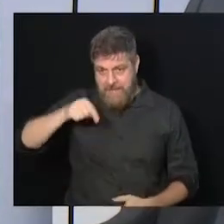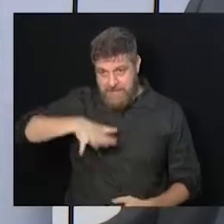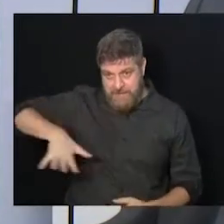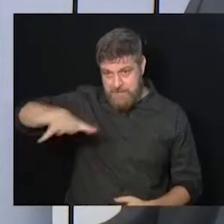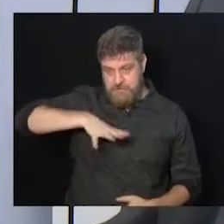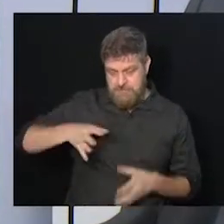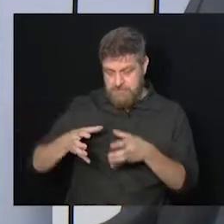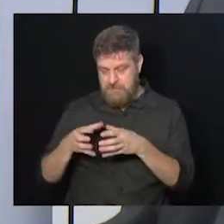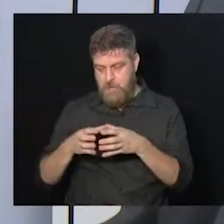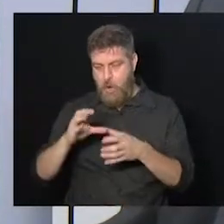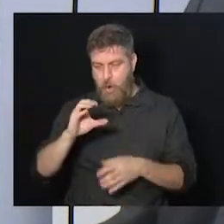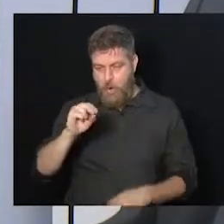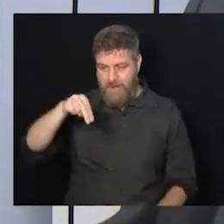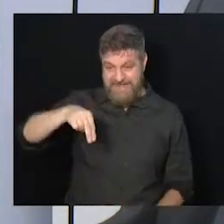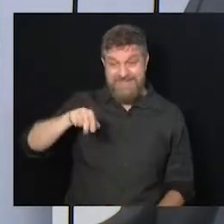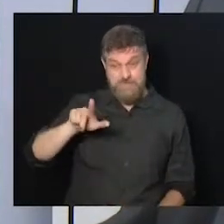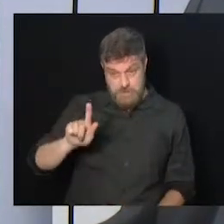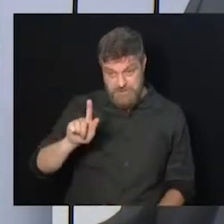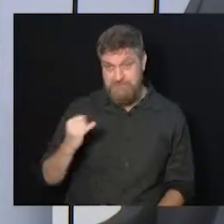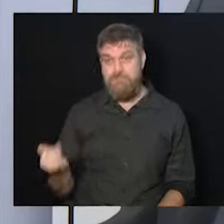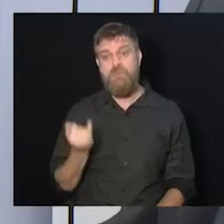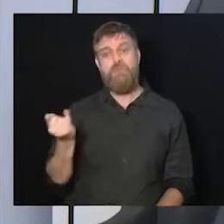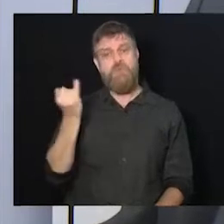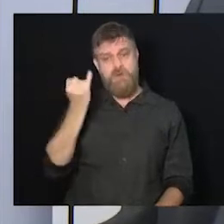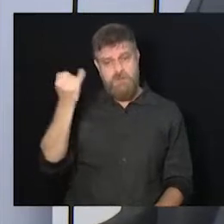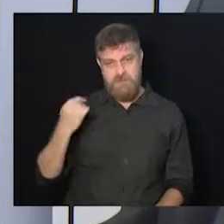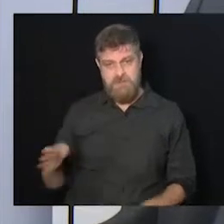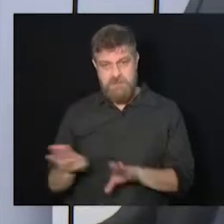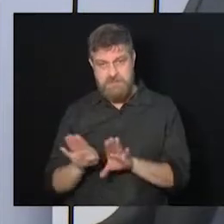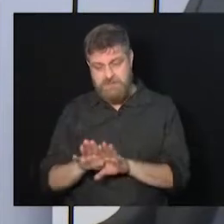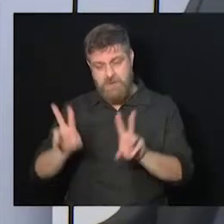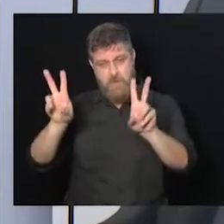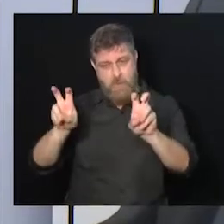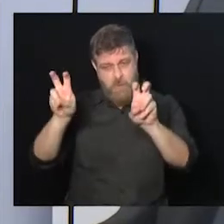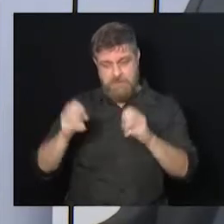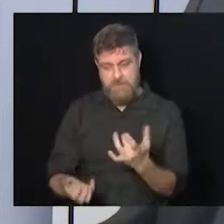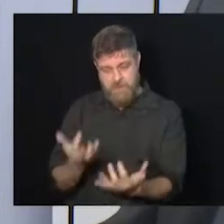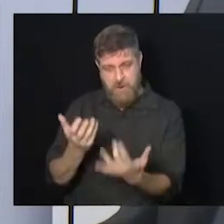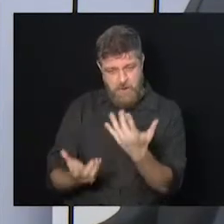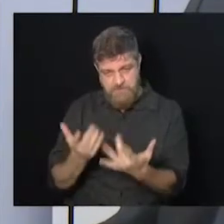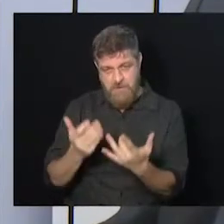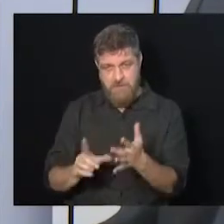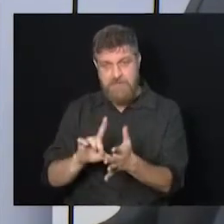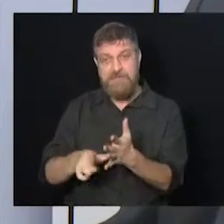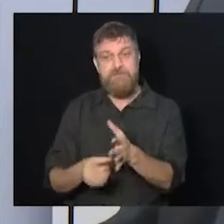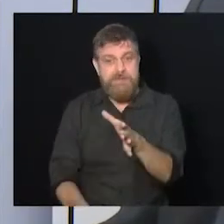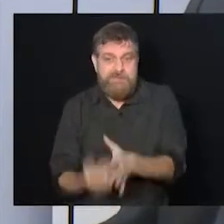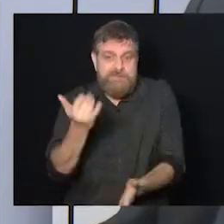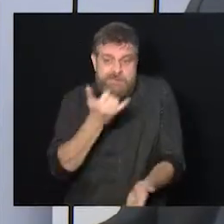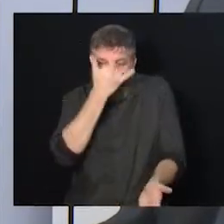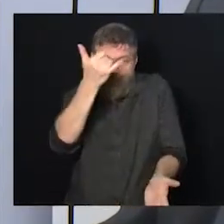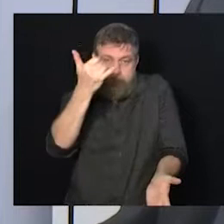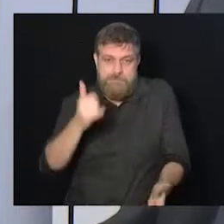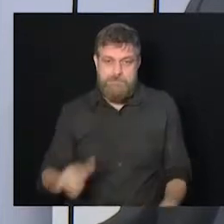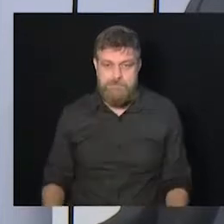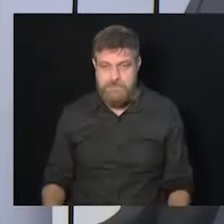organizações muito importantes e algumas que lidam com essa questão do fogo depois do fogo. Se